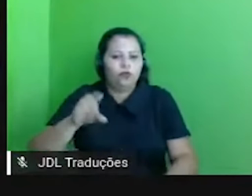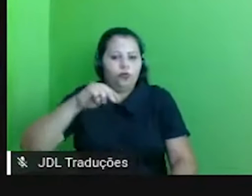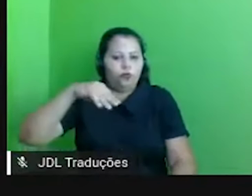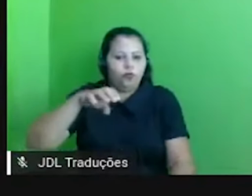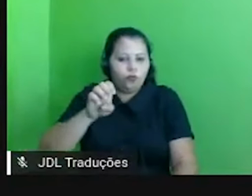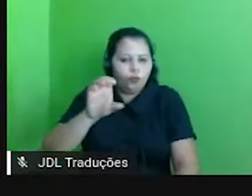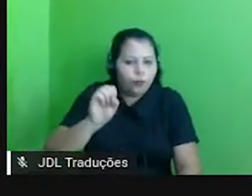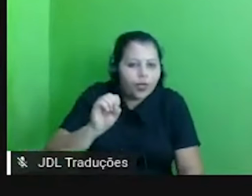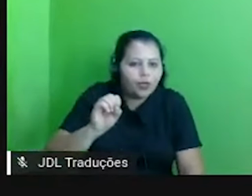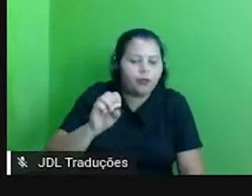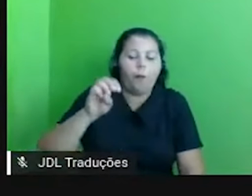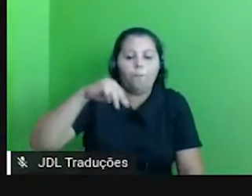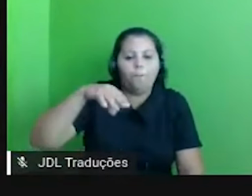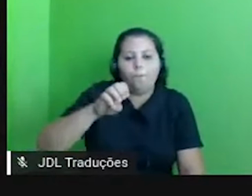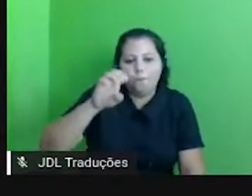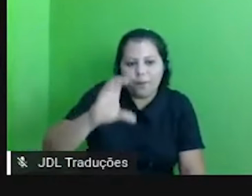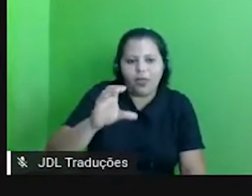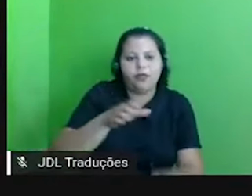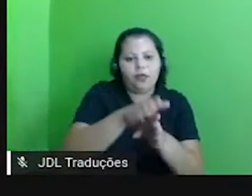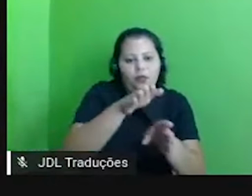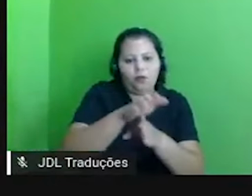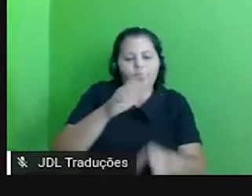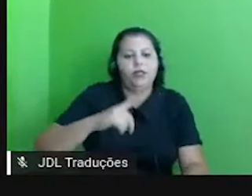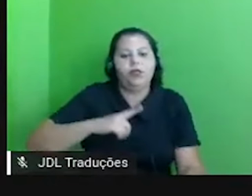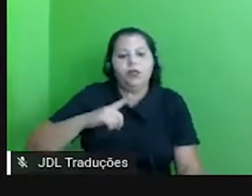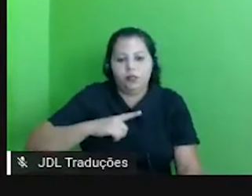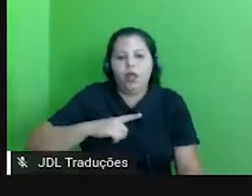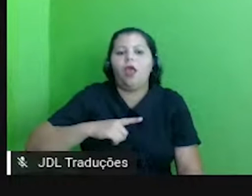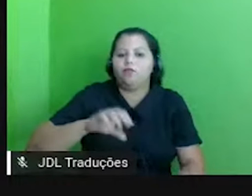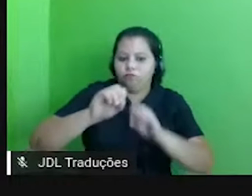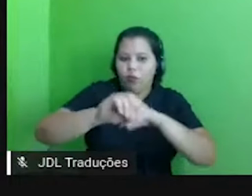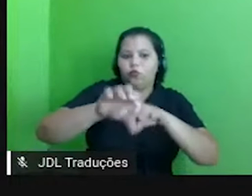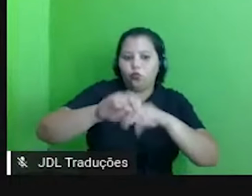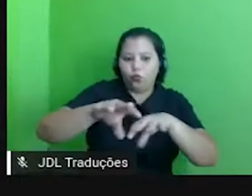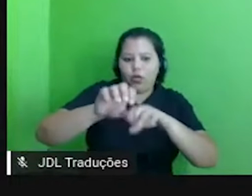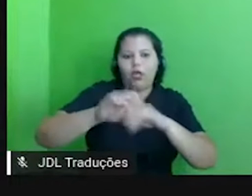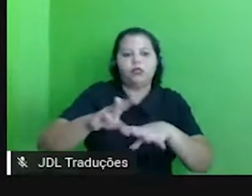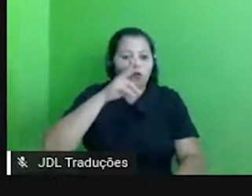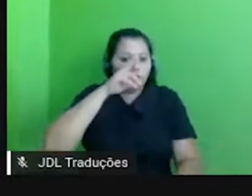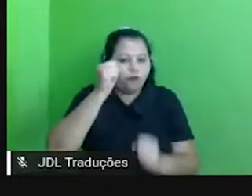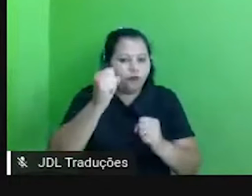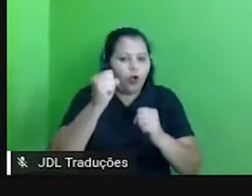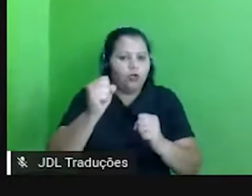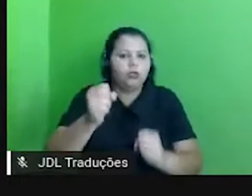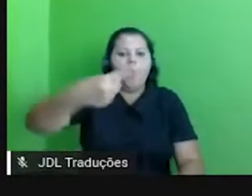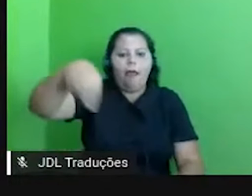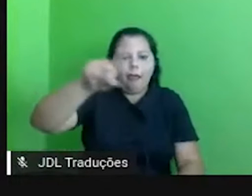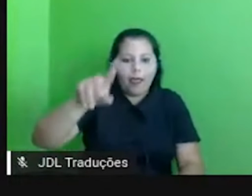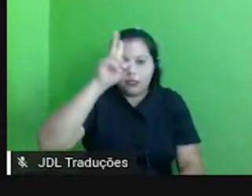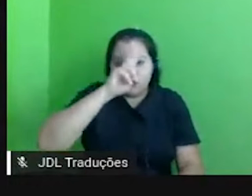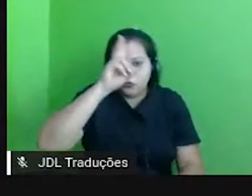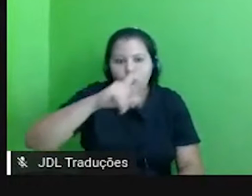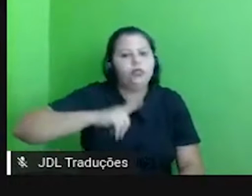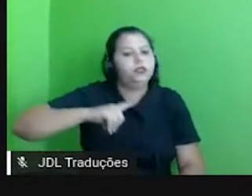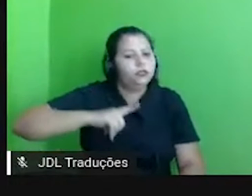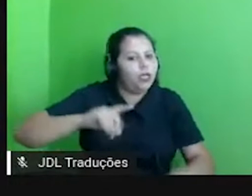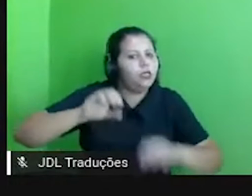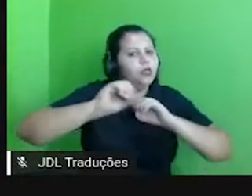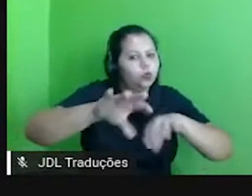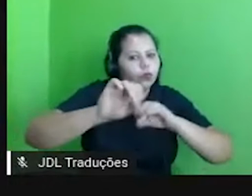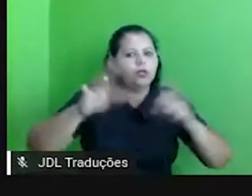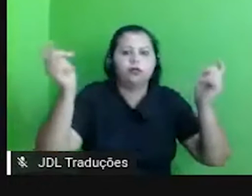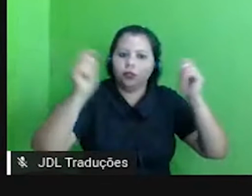tem um caráter educativo muito potente essas histórias têm um caráter educativo muito potente essas histórias vem justamente